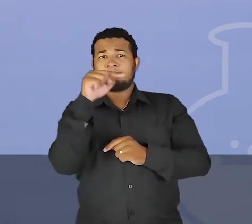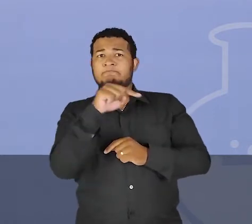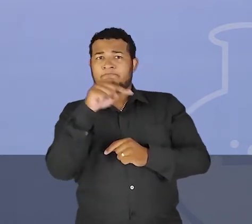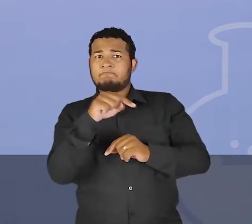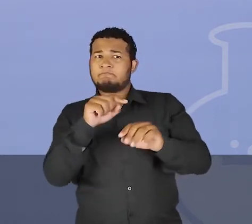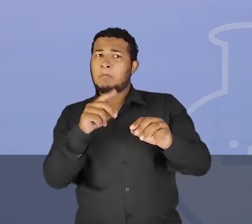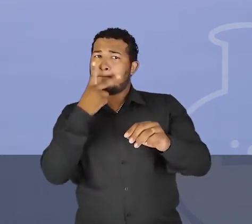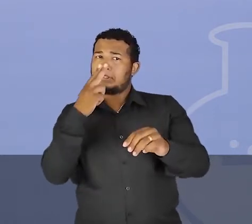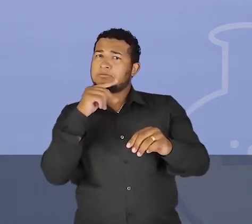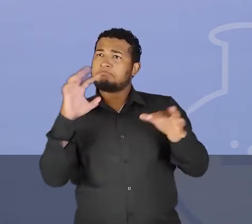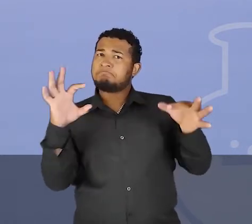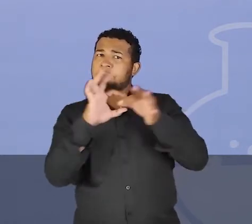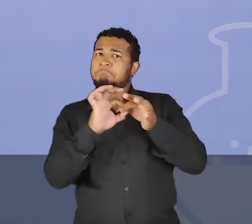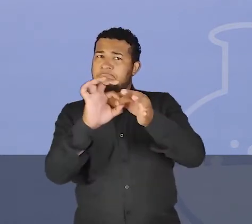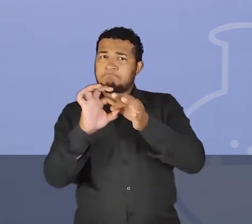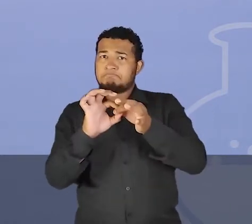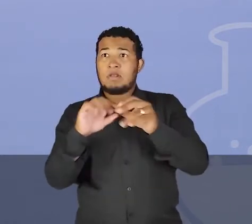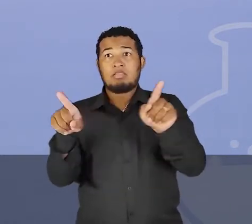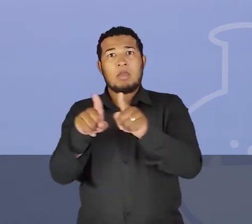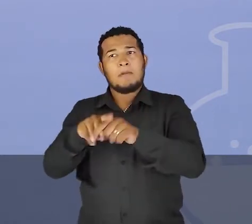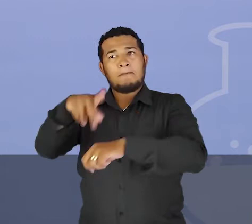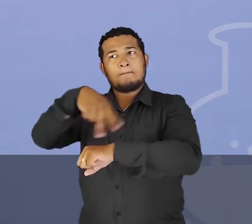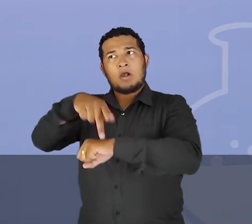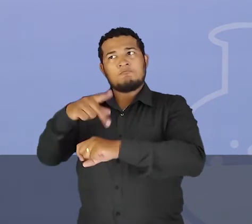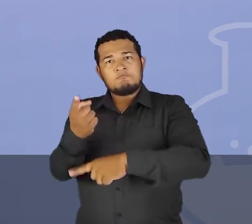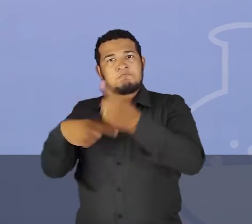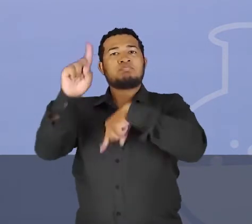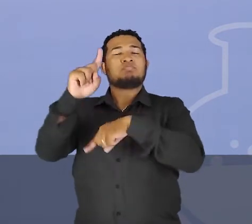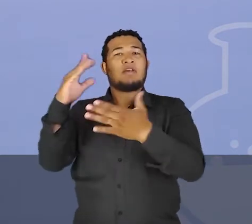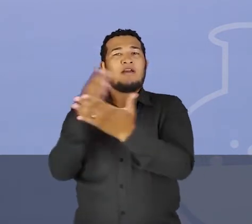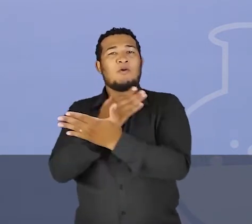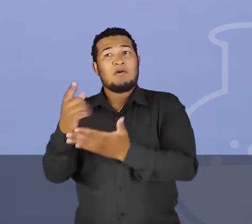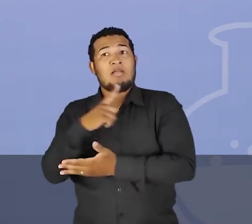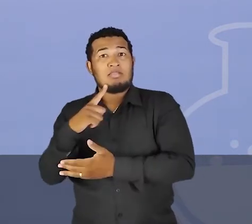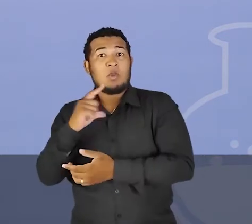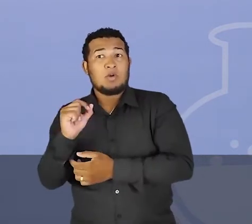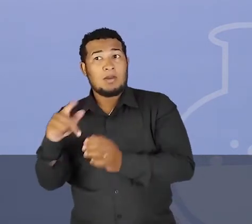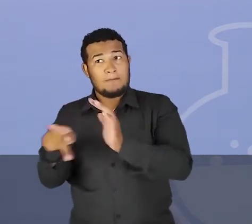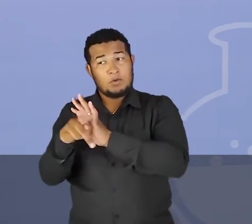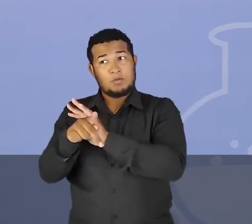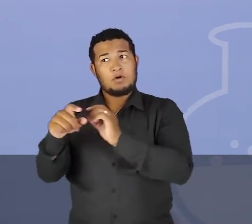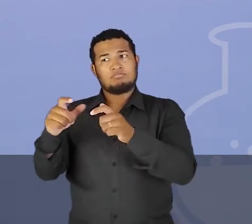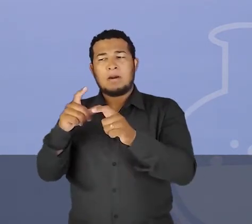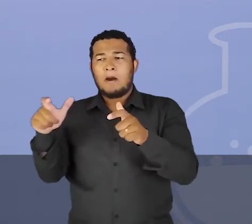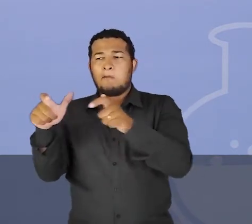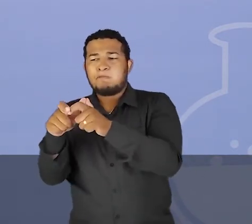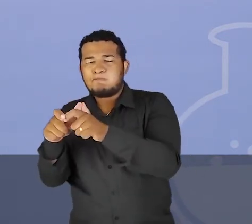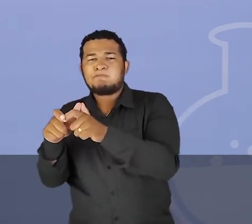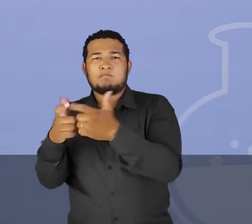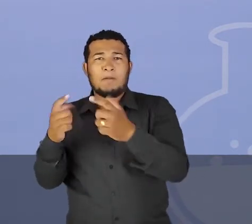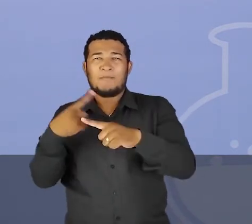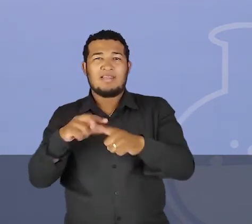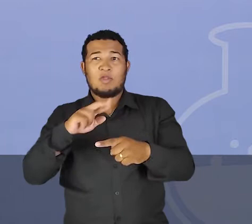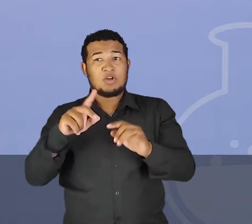intensiva, assim como países desenvolvidos também tenham propriedades extensivas, porque não depende